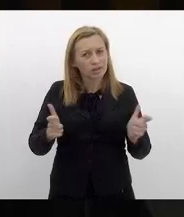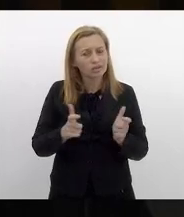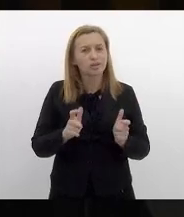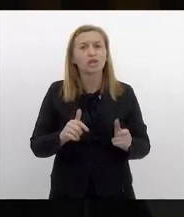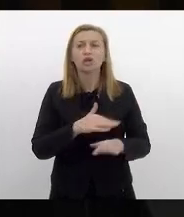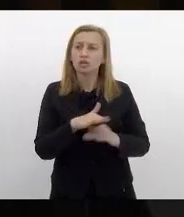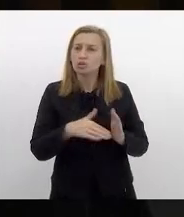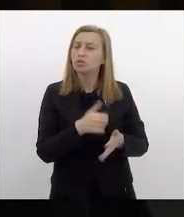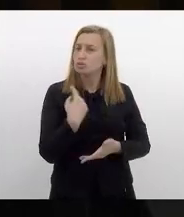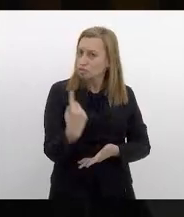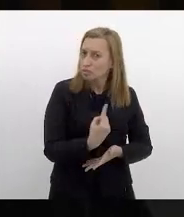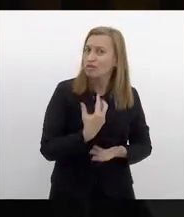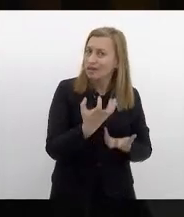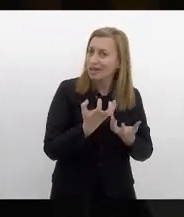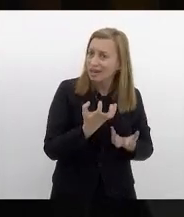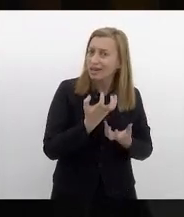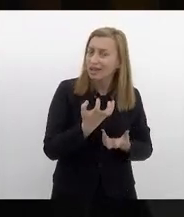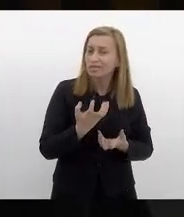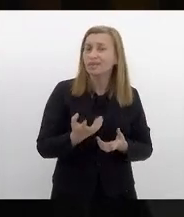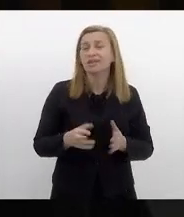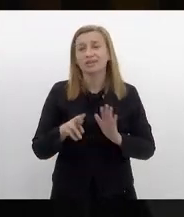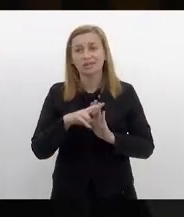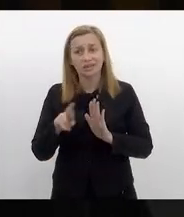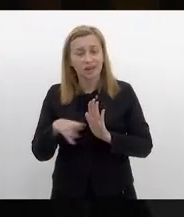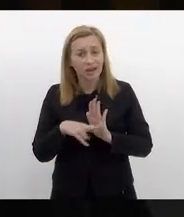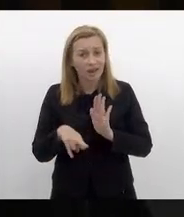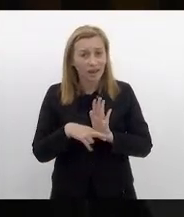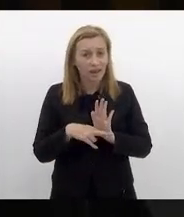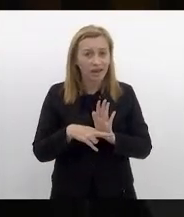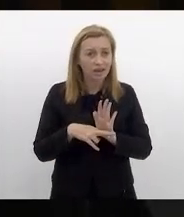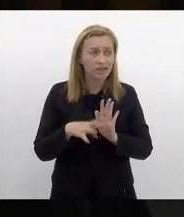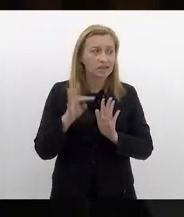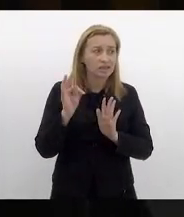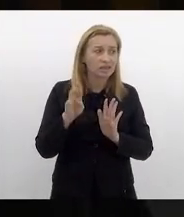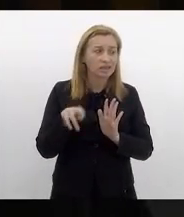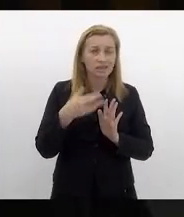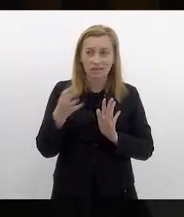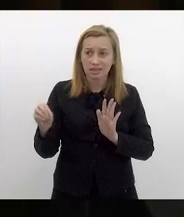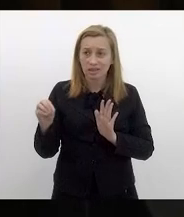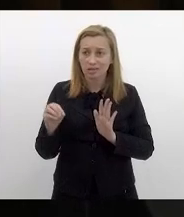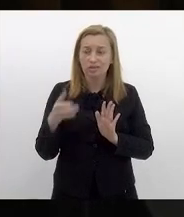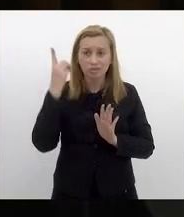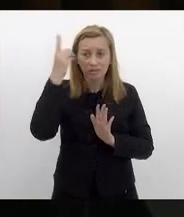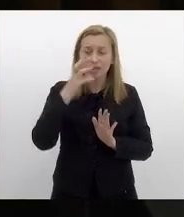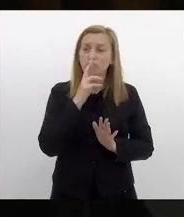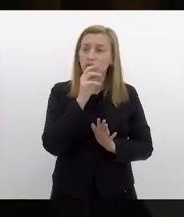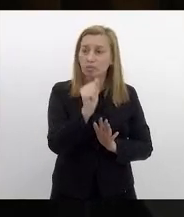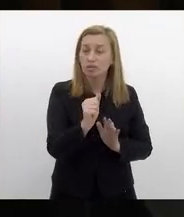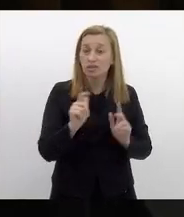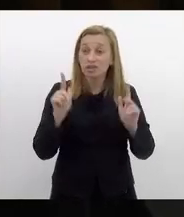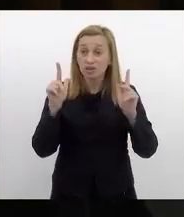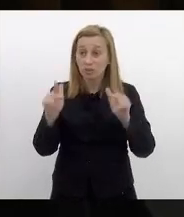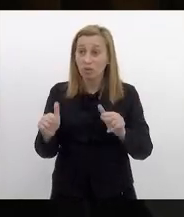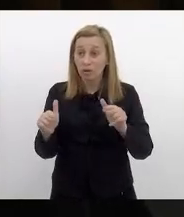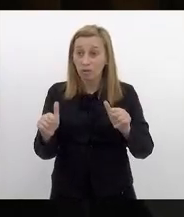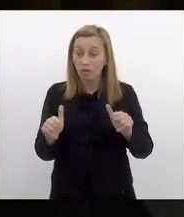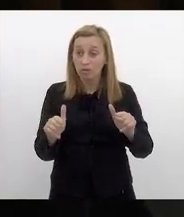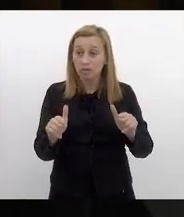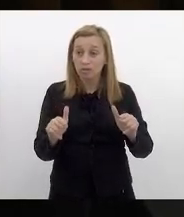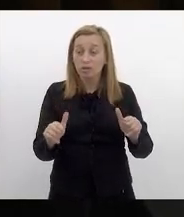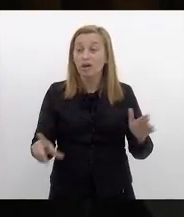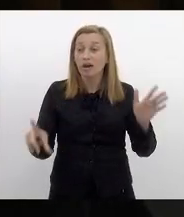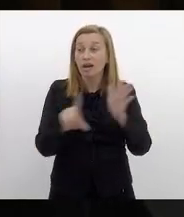nós queremos que essa regra de transição, deputado Rodrigo Amorim, seja igual à